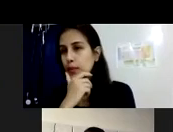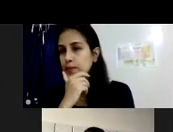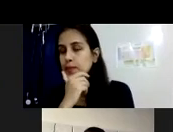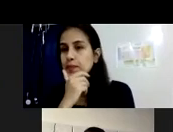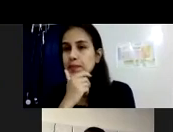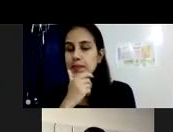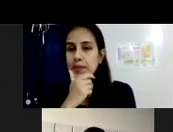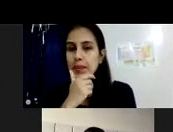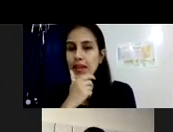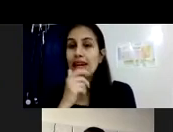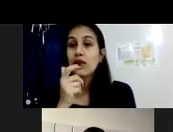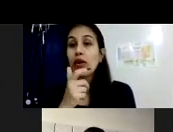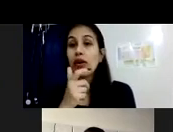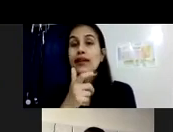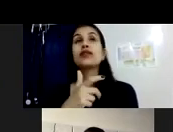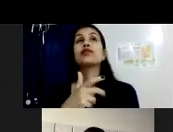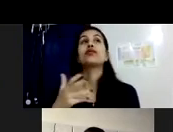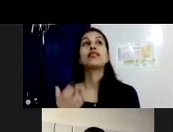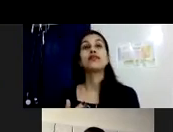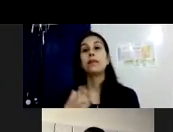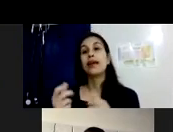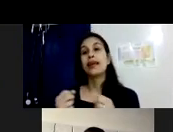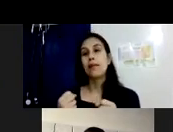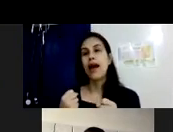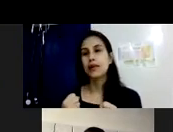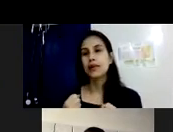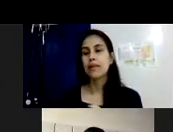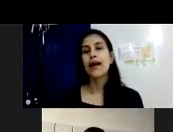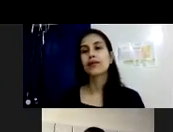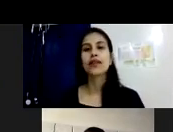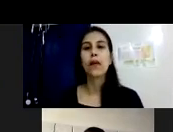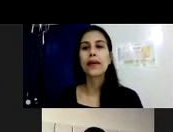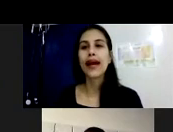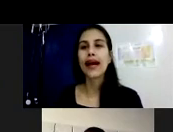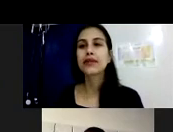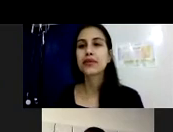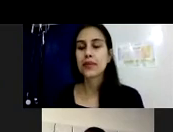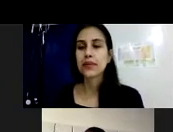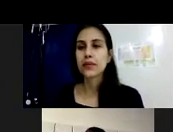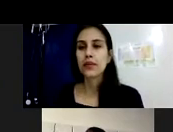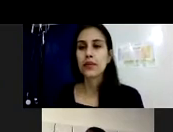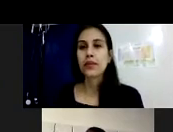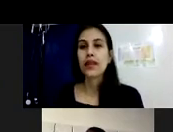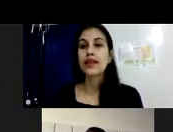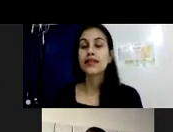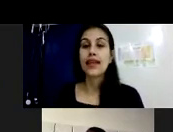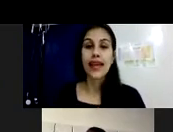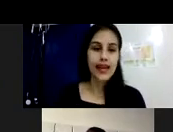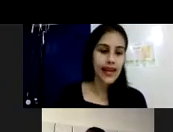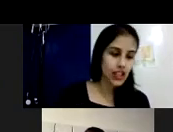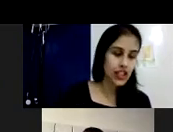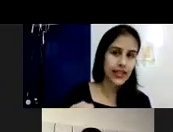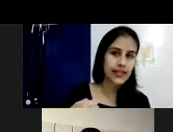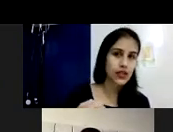exemplo. E agora eu tô vendo que para ele amarrar o sapato tá complicado. E se